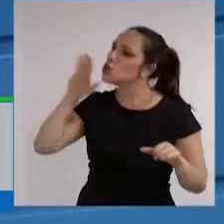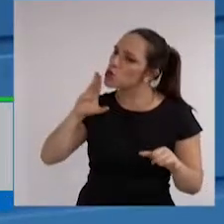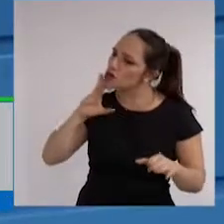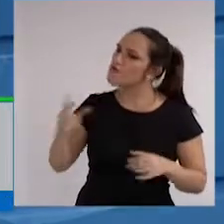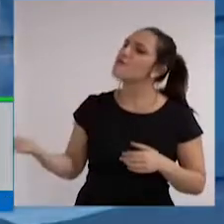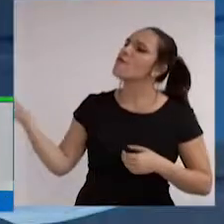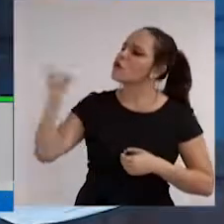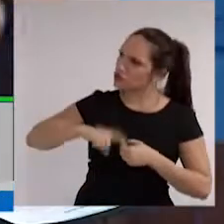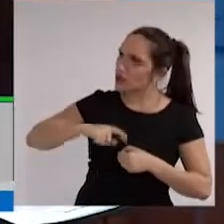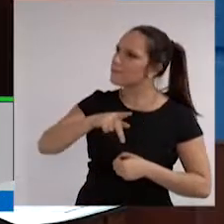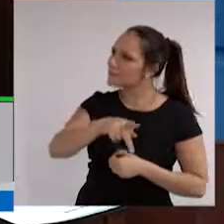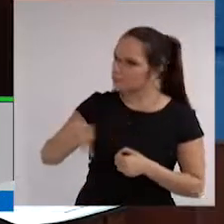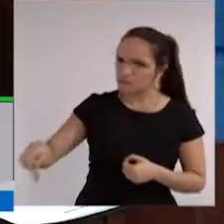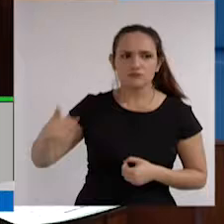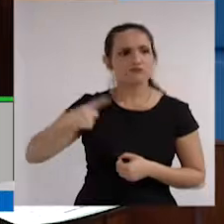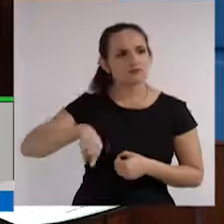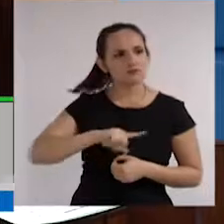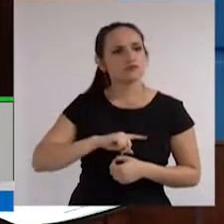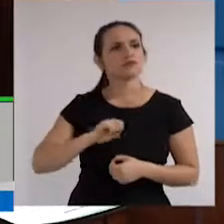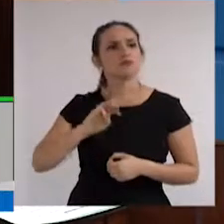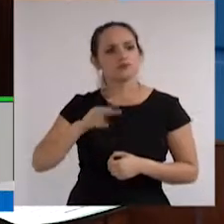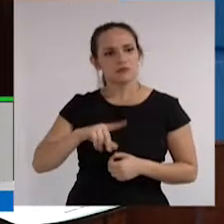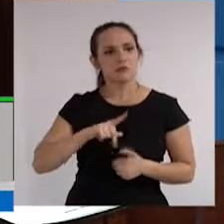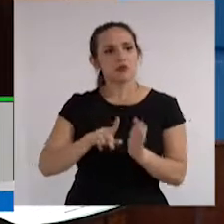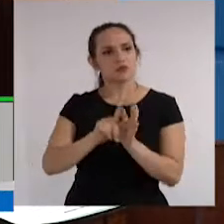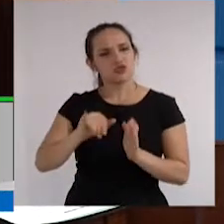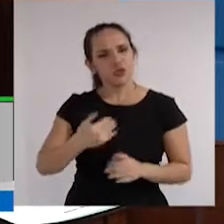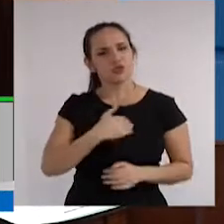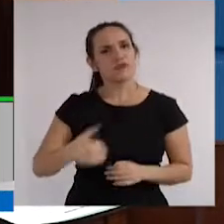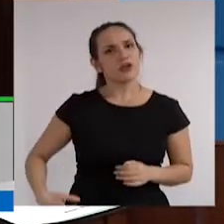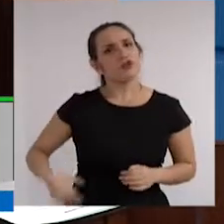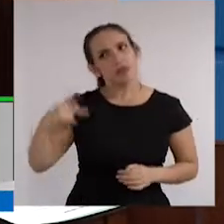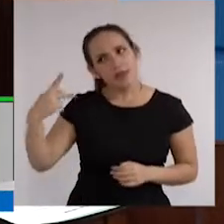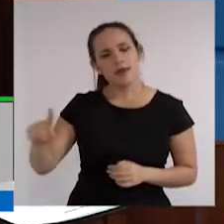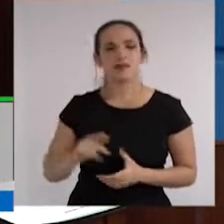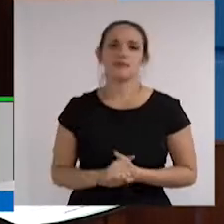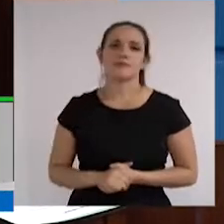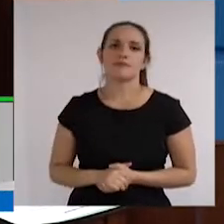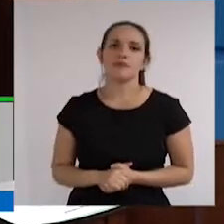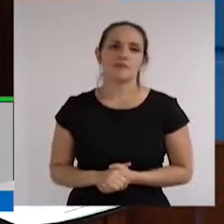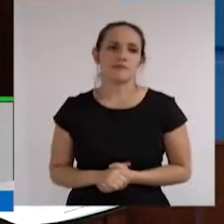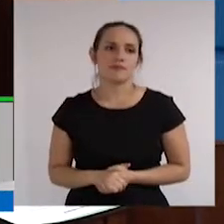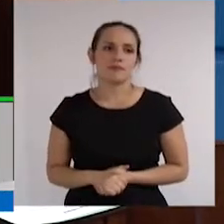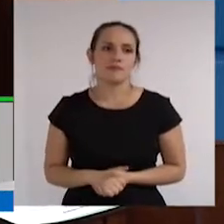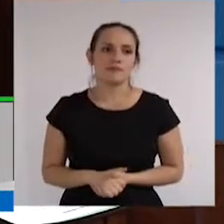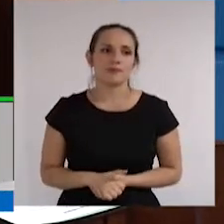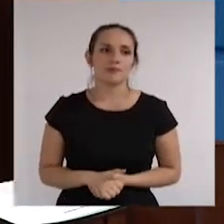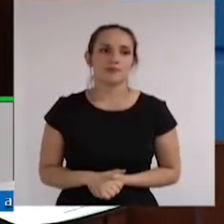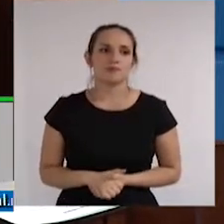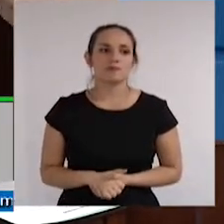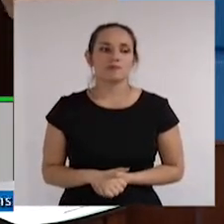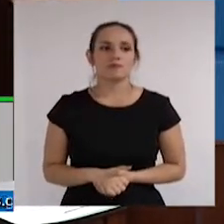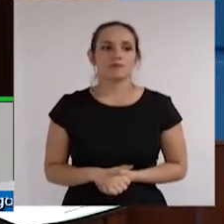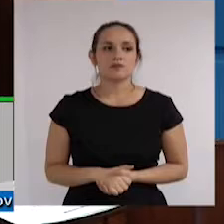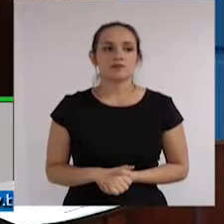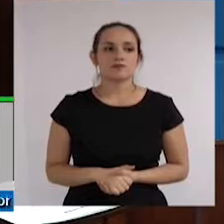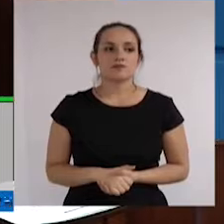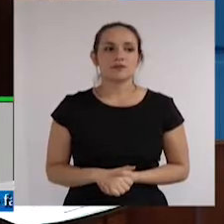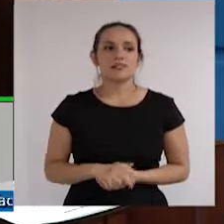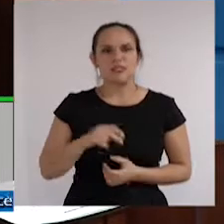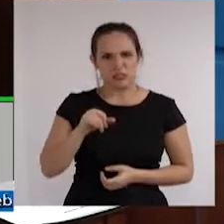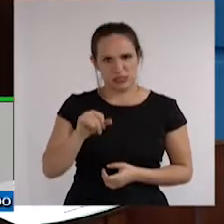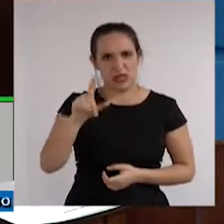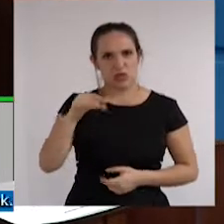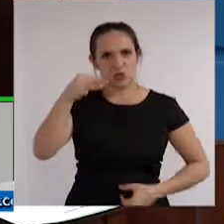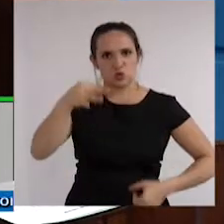República. Nós vamos lançar o programa de governo dele. E se essa justiça